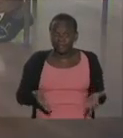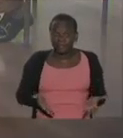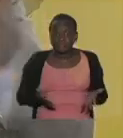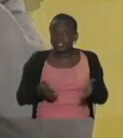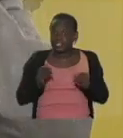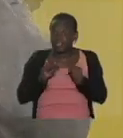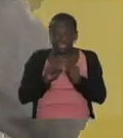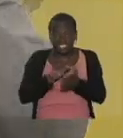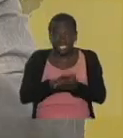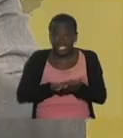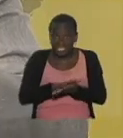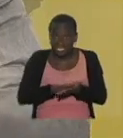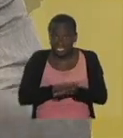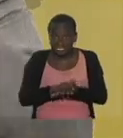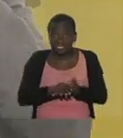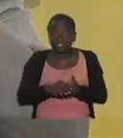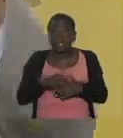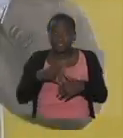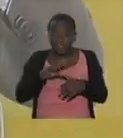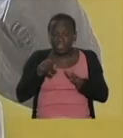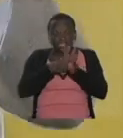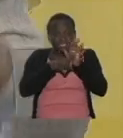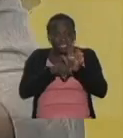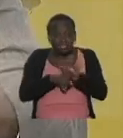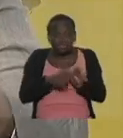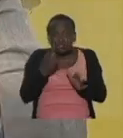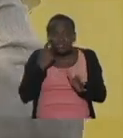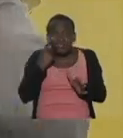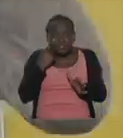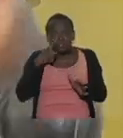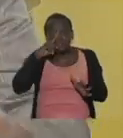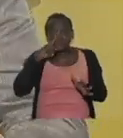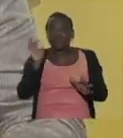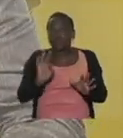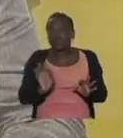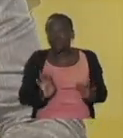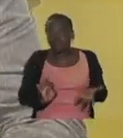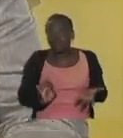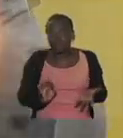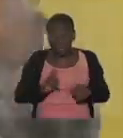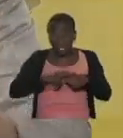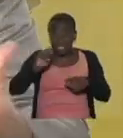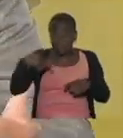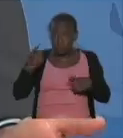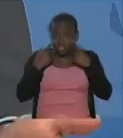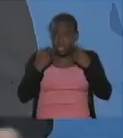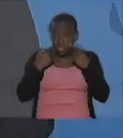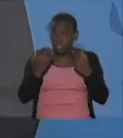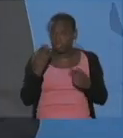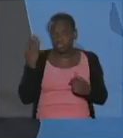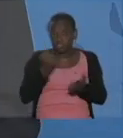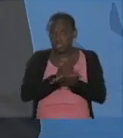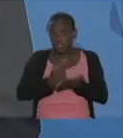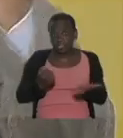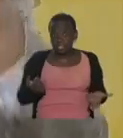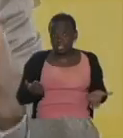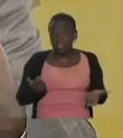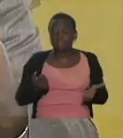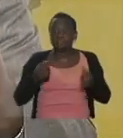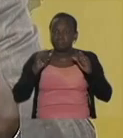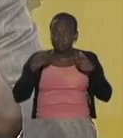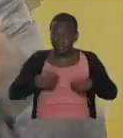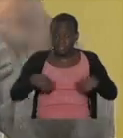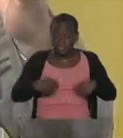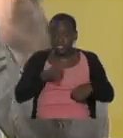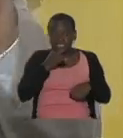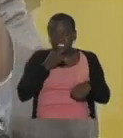começando aí se nada for feito ao menos uma avaliação de que não existe risco que depois não adanta chorar né Deputado é o mínimo que a gente